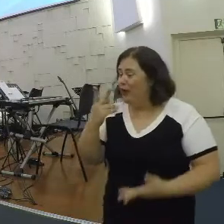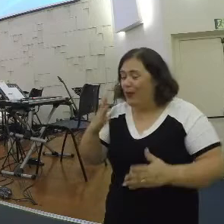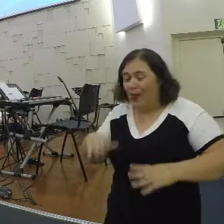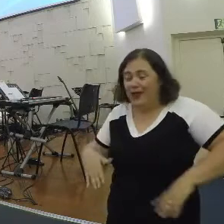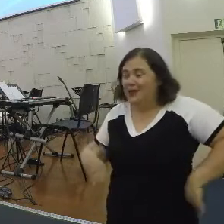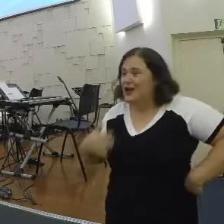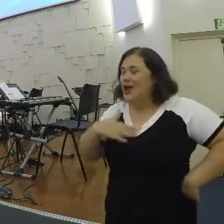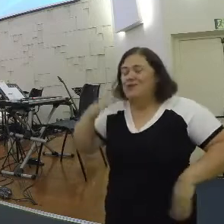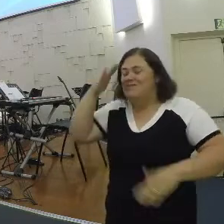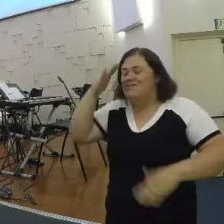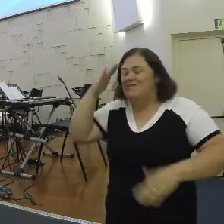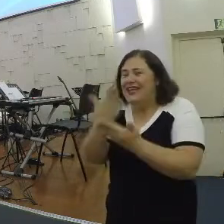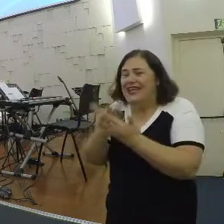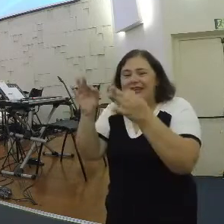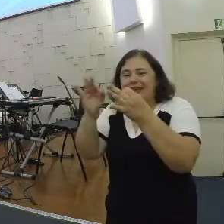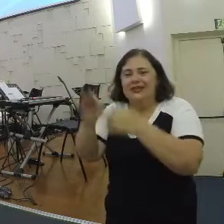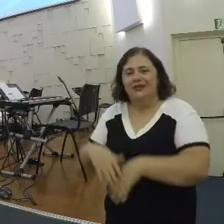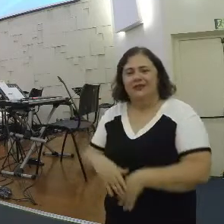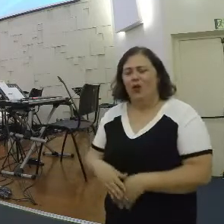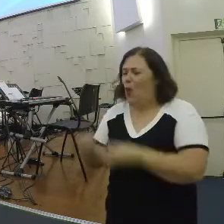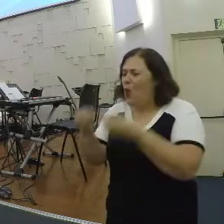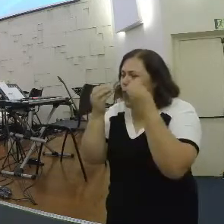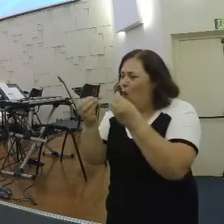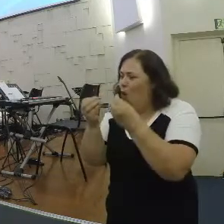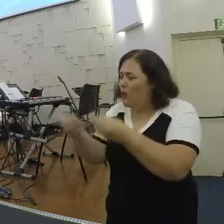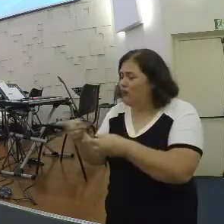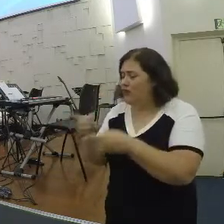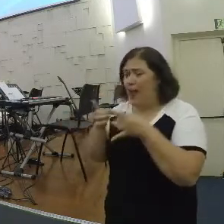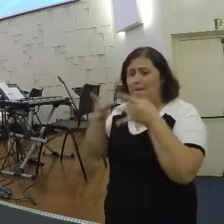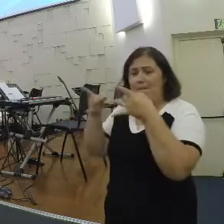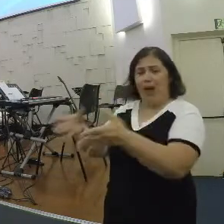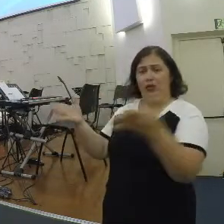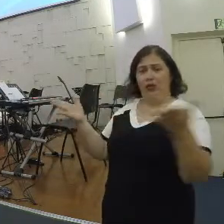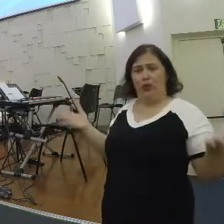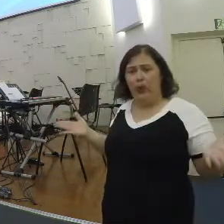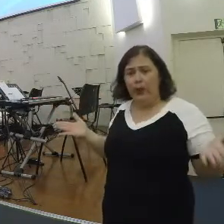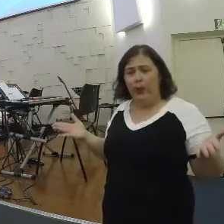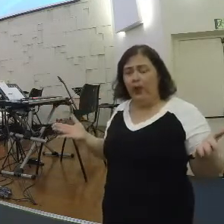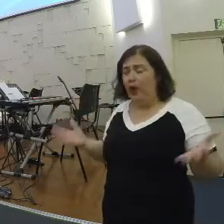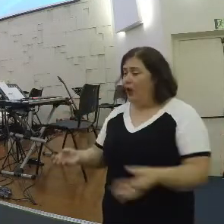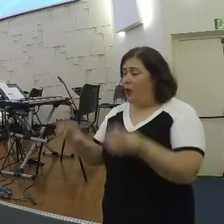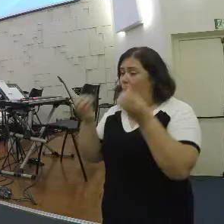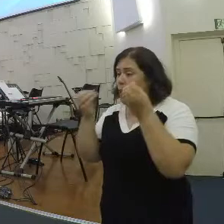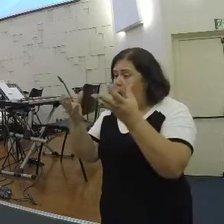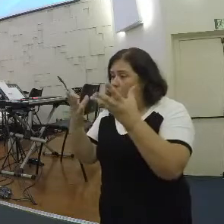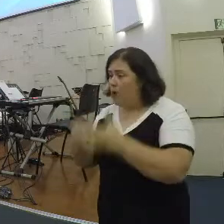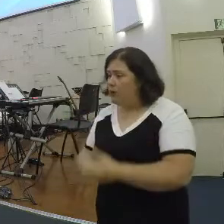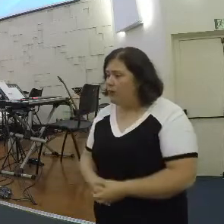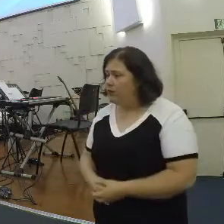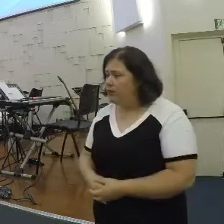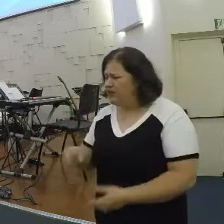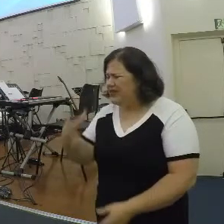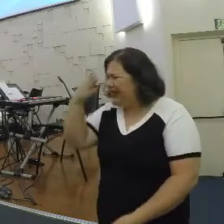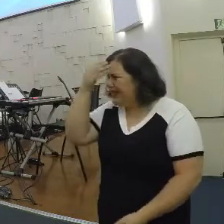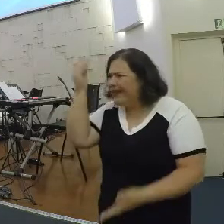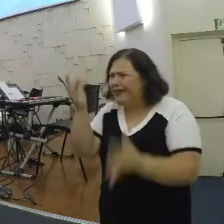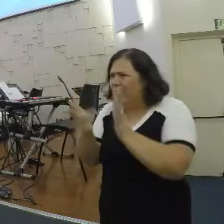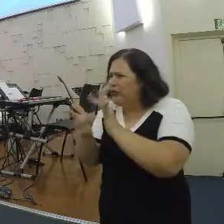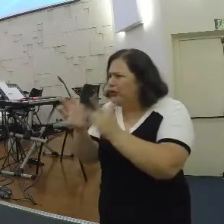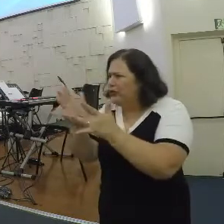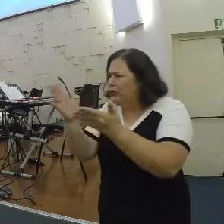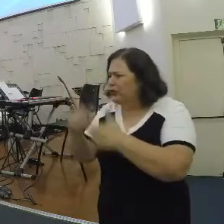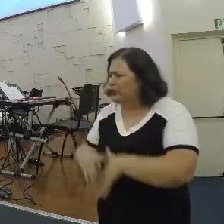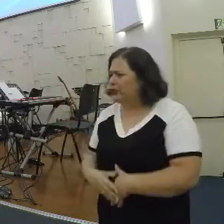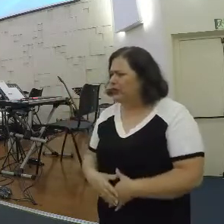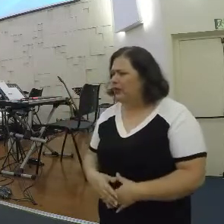costas e ir embora e viver como se Cristo não existisse e rasgar a Bíblia do seu coração? E ela então disse: olha, realmente